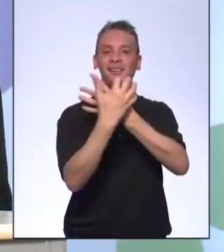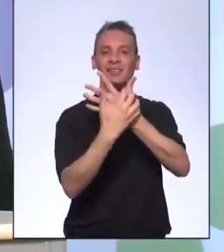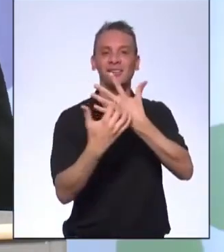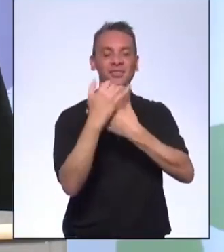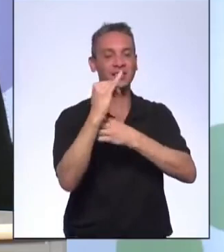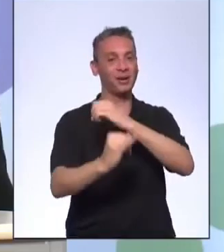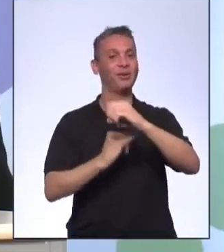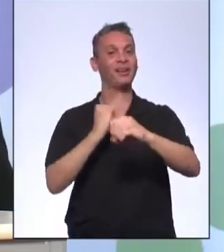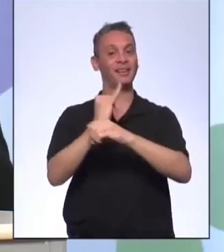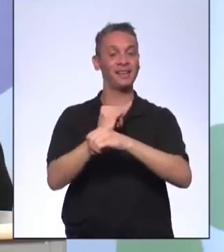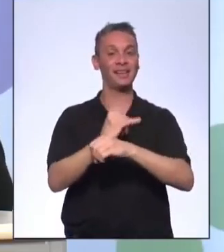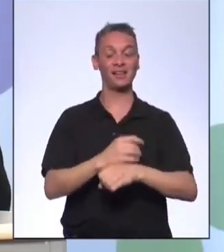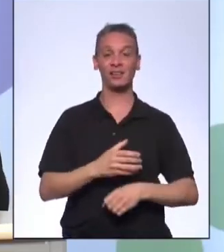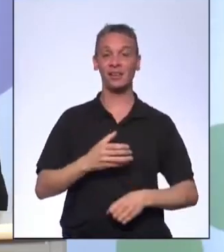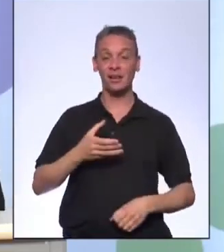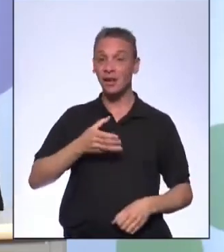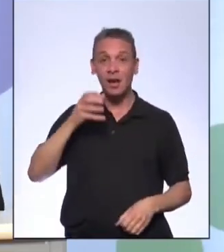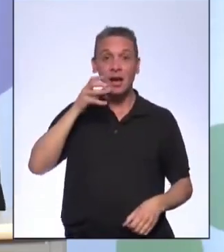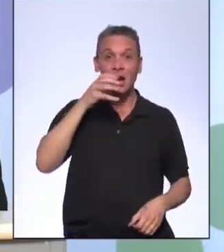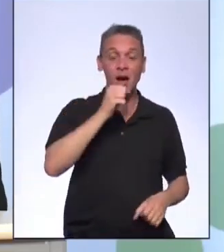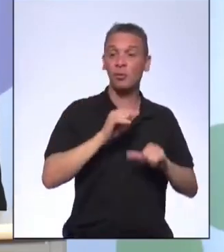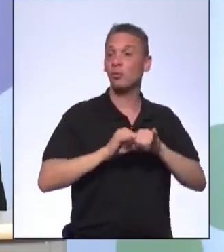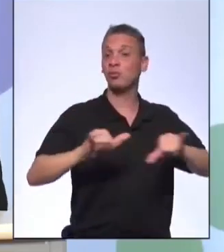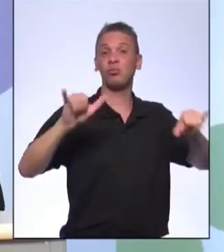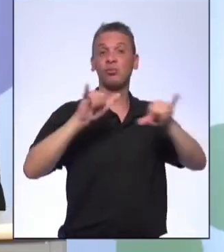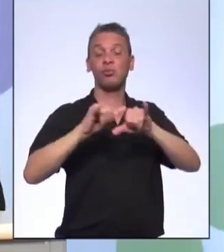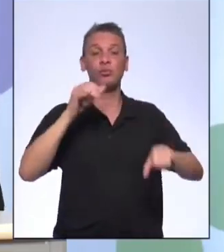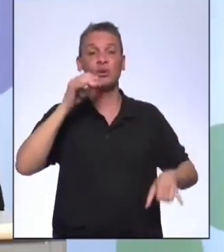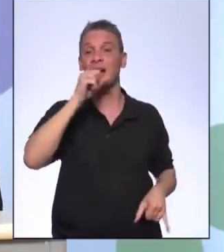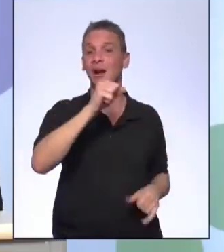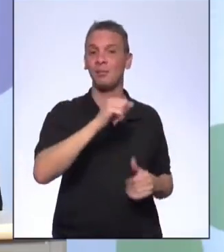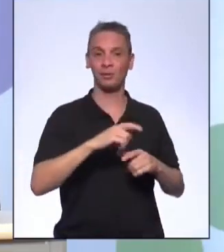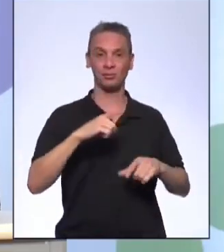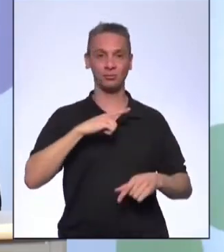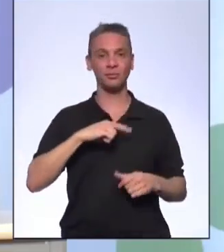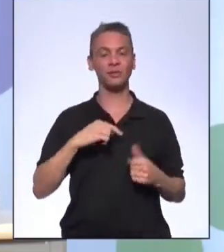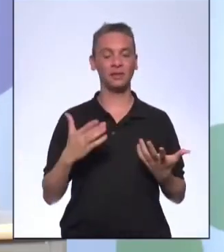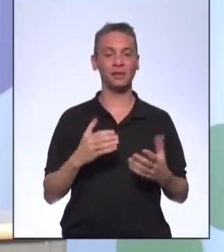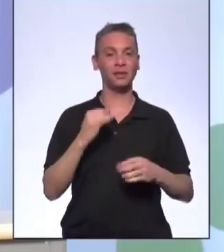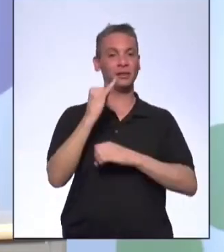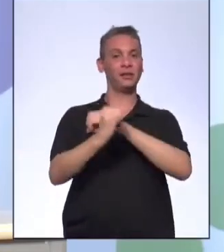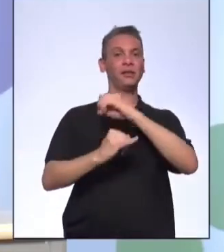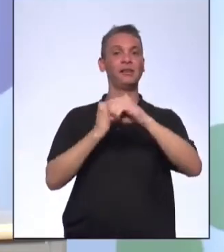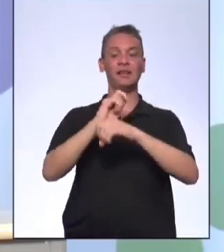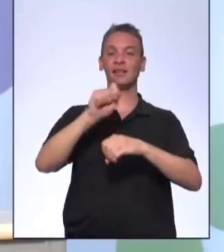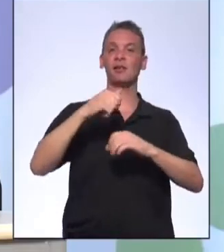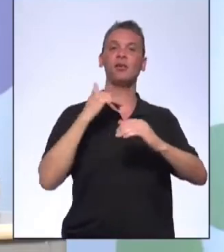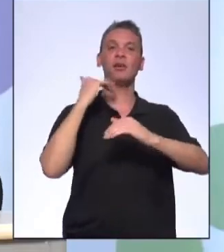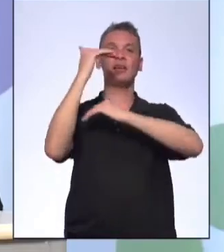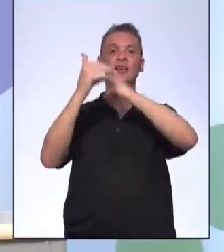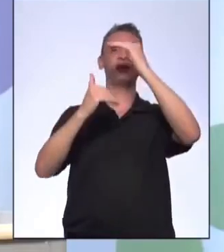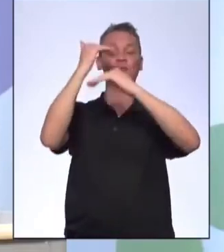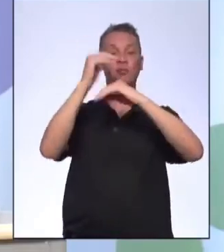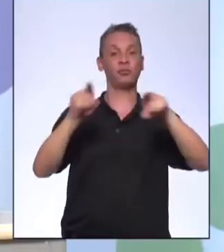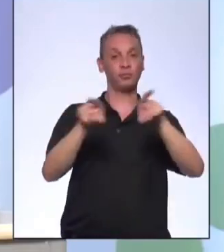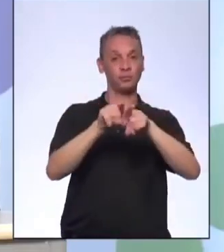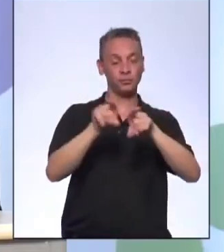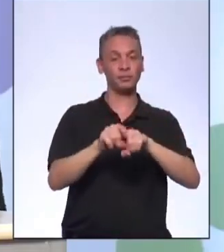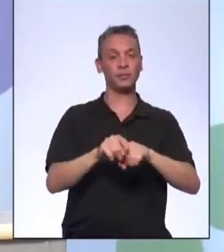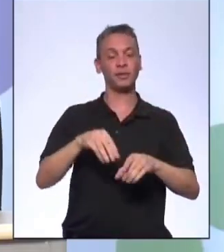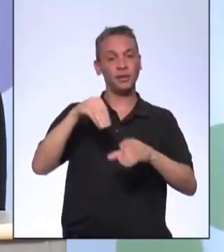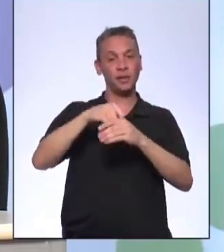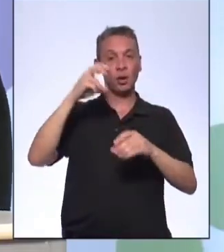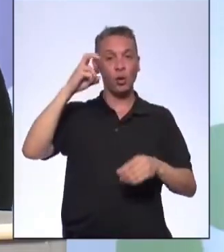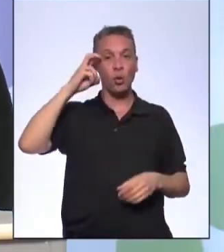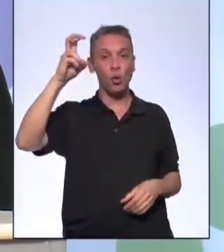Nós precisamos ter bem claro que a internet é o desenvolvimento de uma tecnologia dentro da cultura,